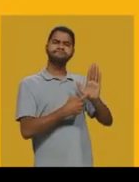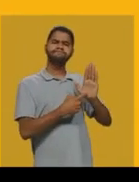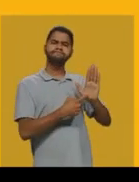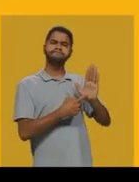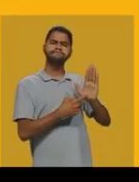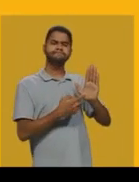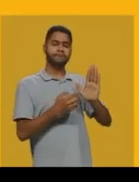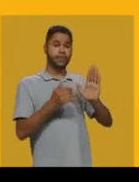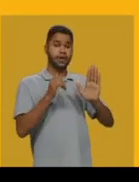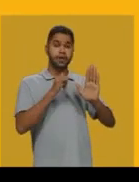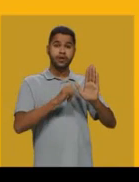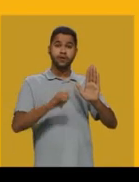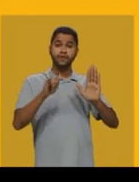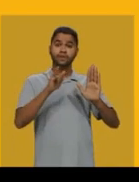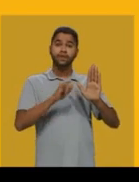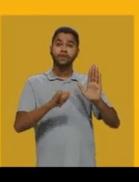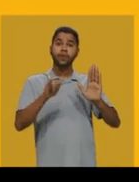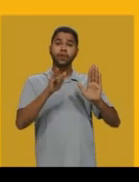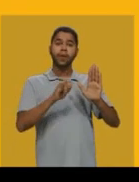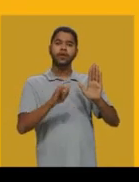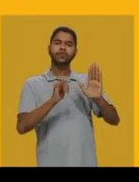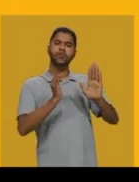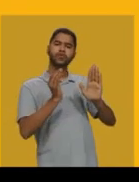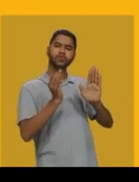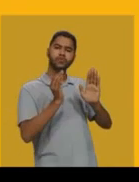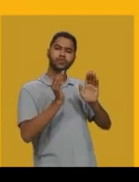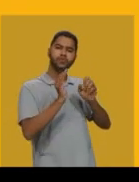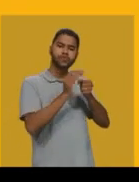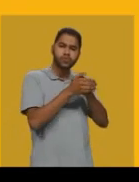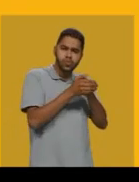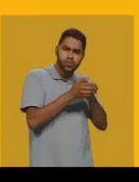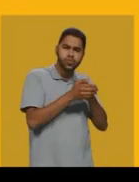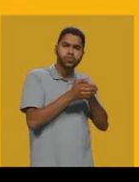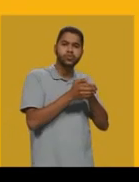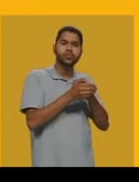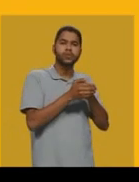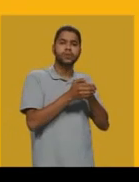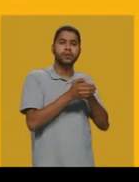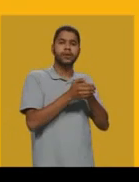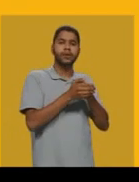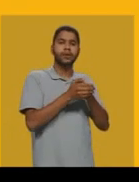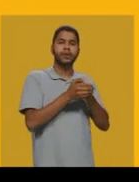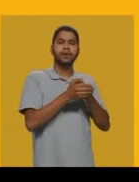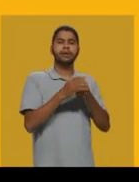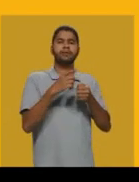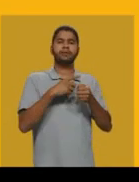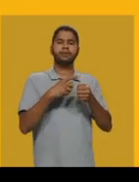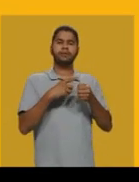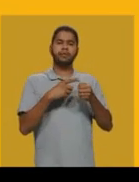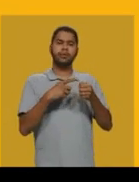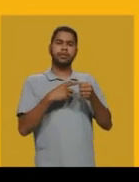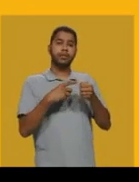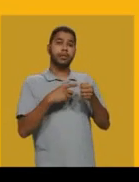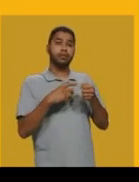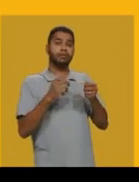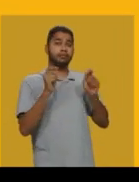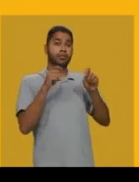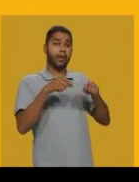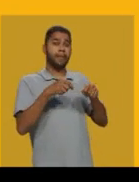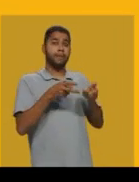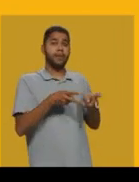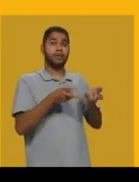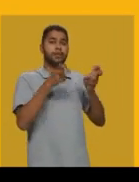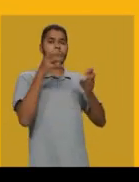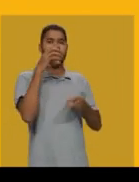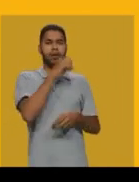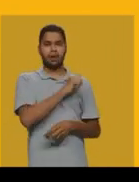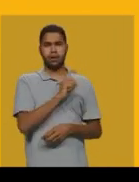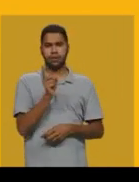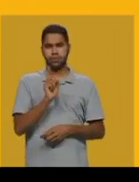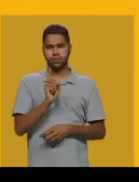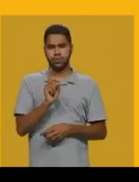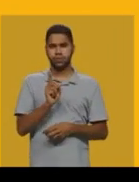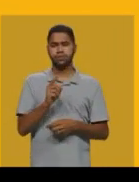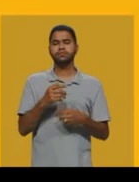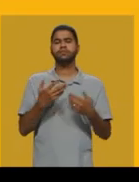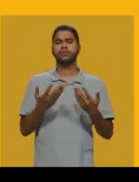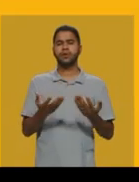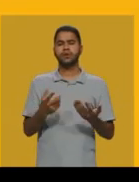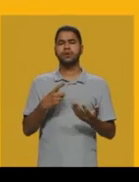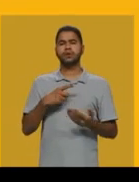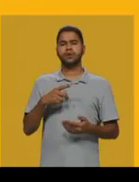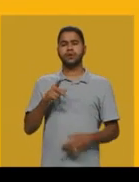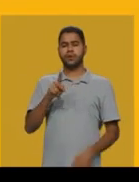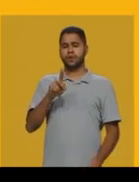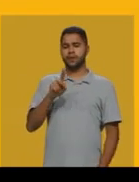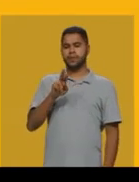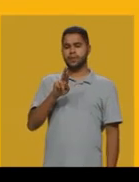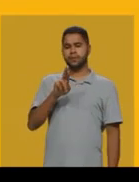São informações escondidas, elas estão entre linhas. Então, olha a diferença. Nós vimos os